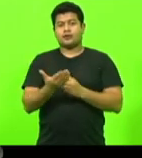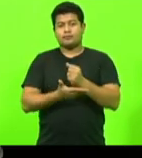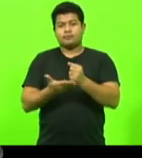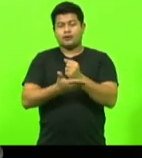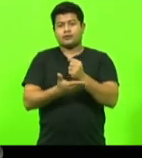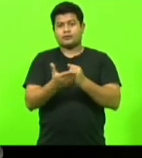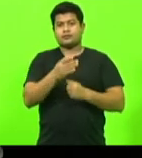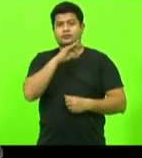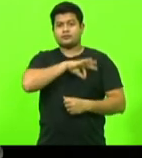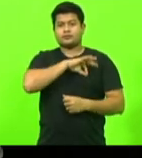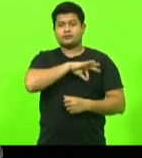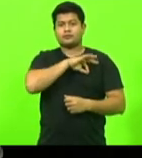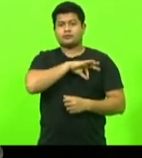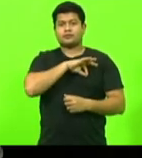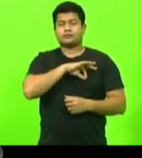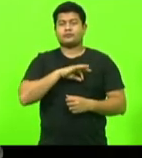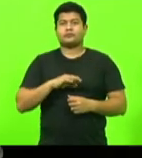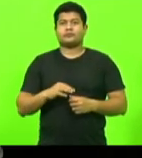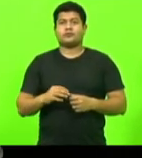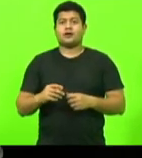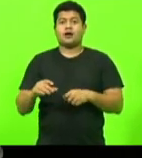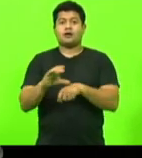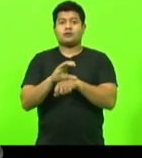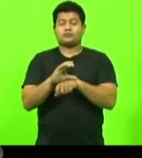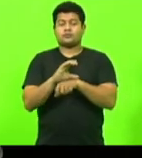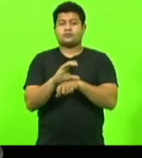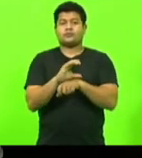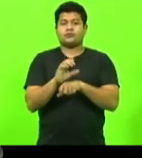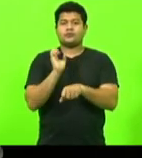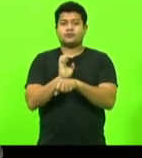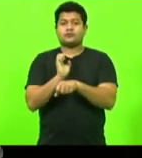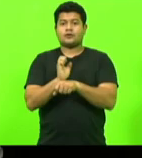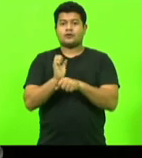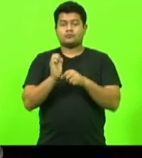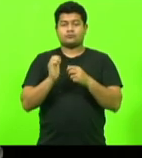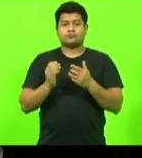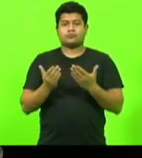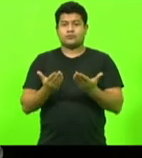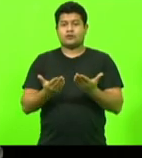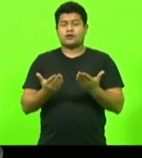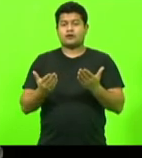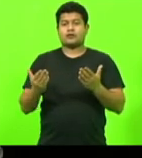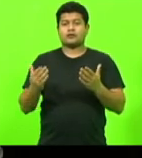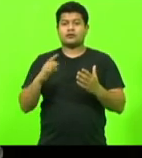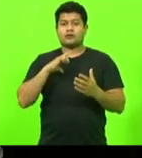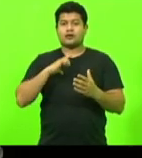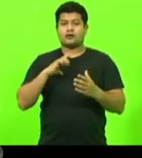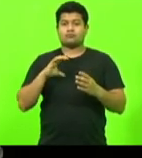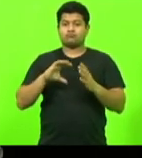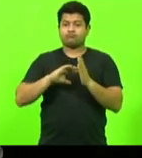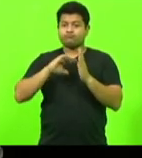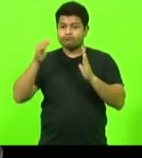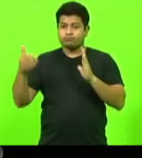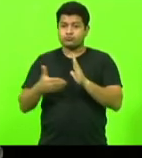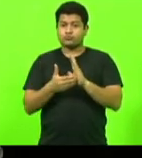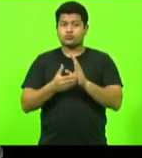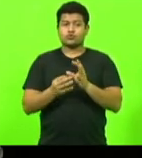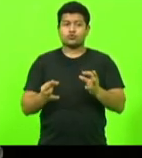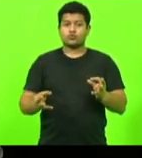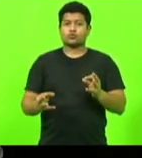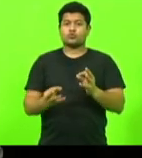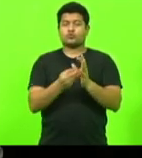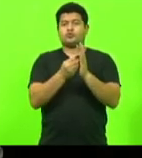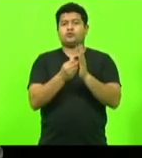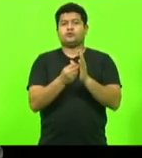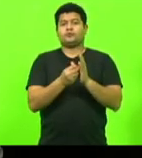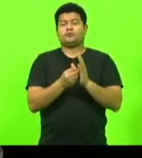Constituição Estadual prevê aos profissionais da educação pública estadual englobar todas as parcelas remuneratórias,